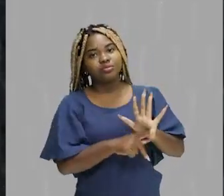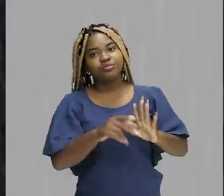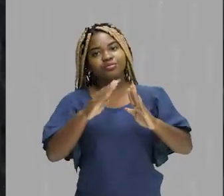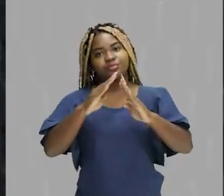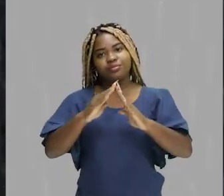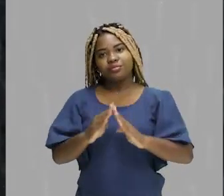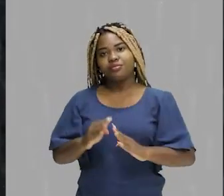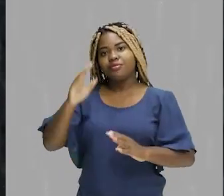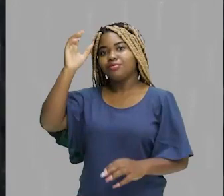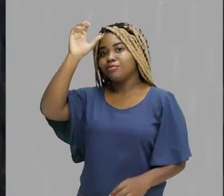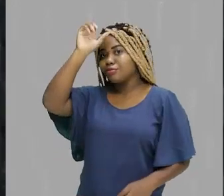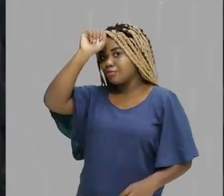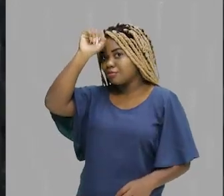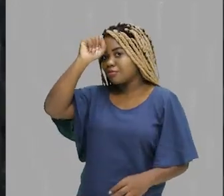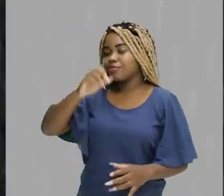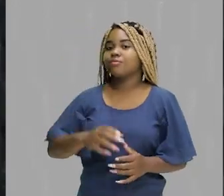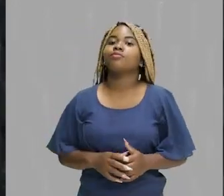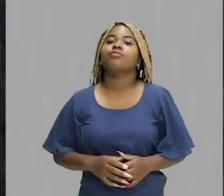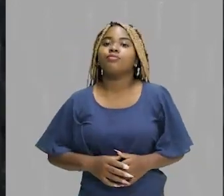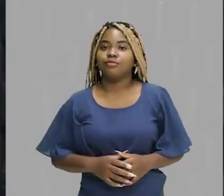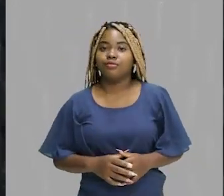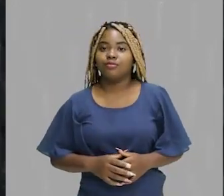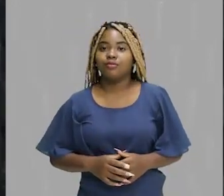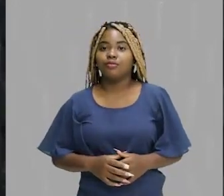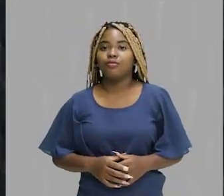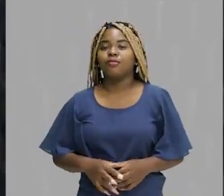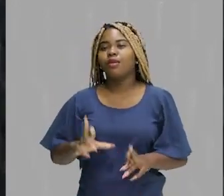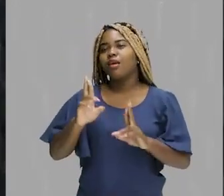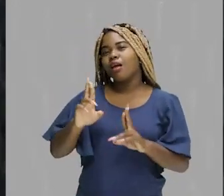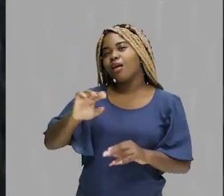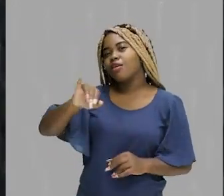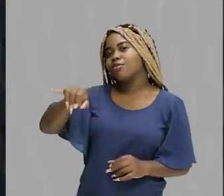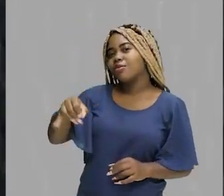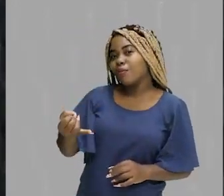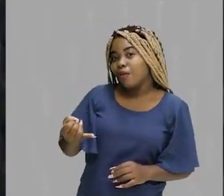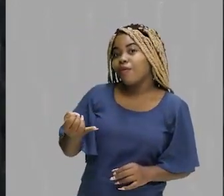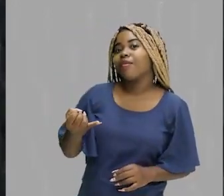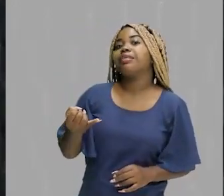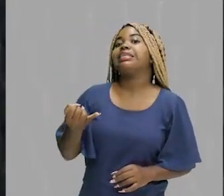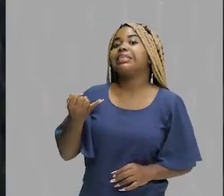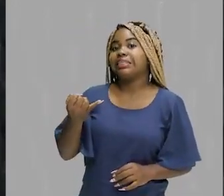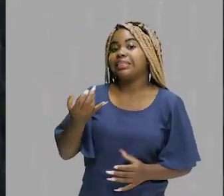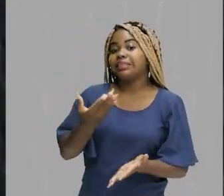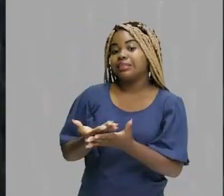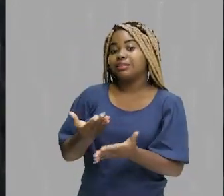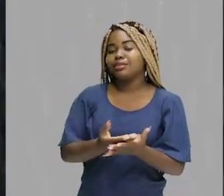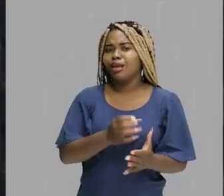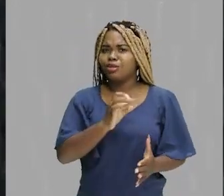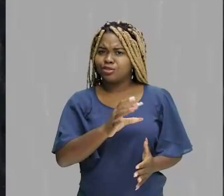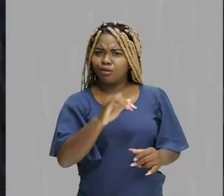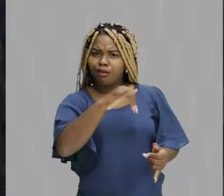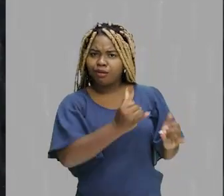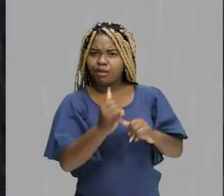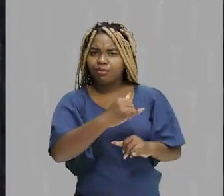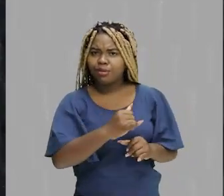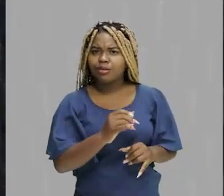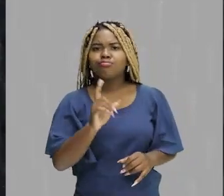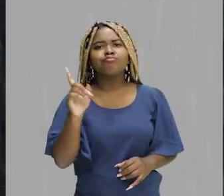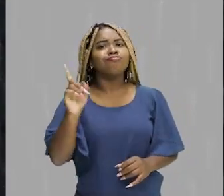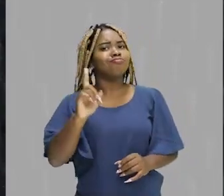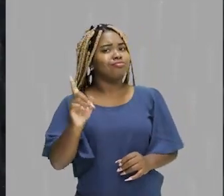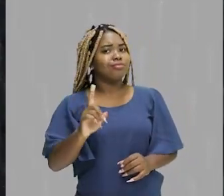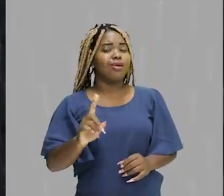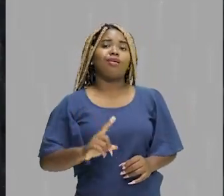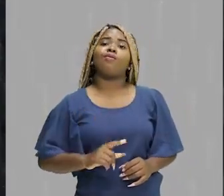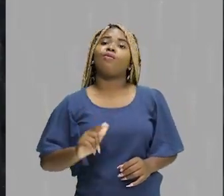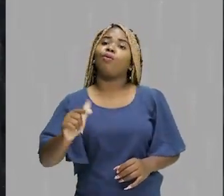Aprendendo. Turminha, espero que você esteja aproveitando essas aulas, não apenas as aulas de Química, mas dos outros componentes, das